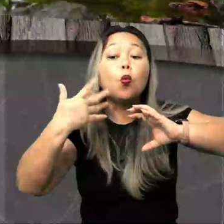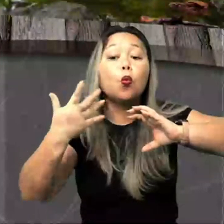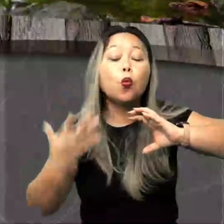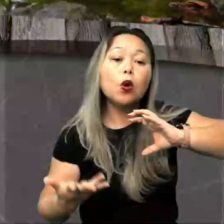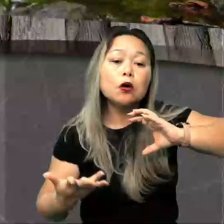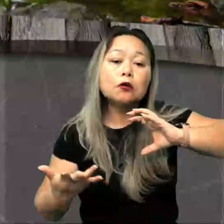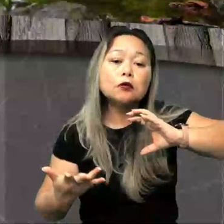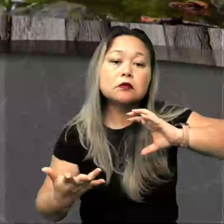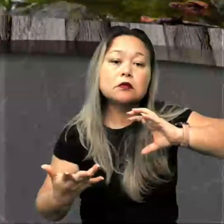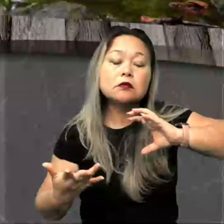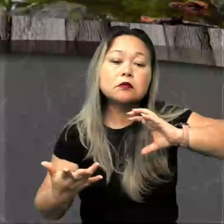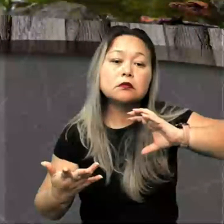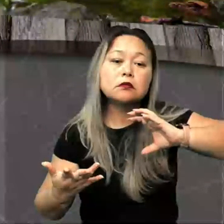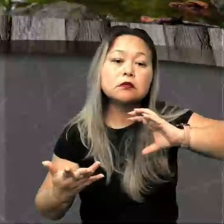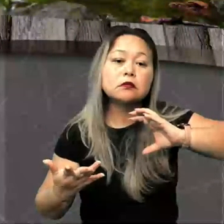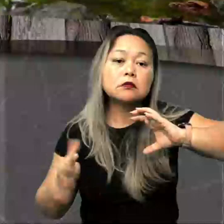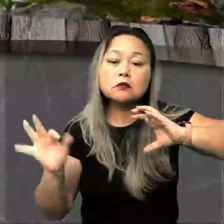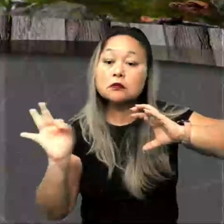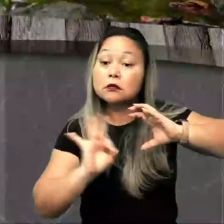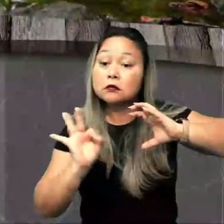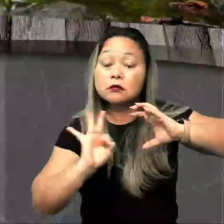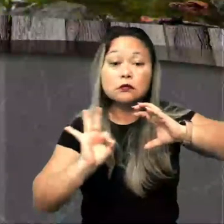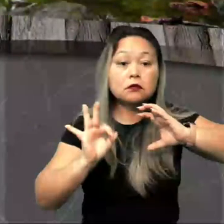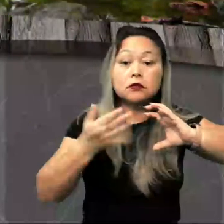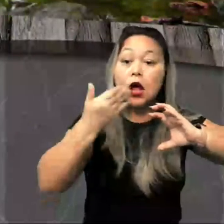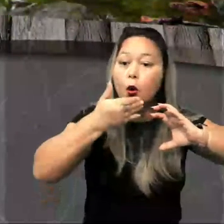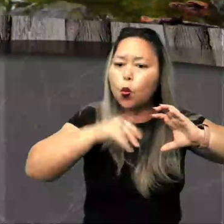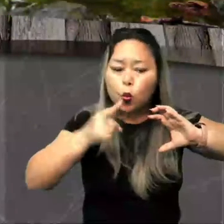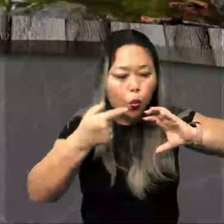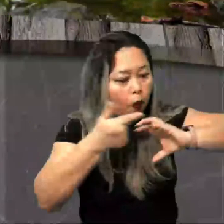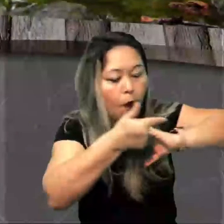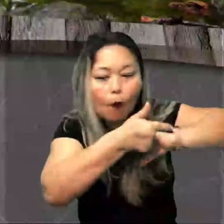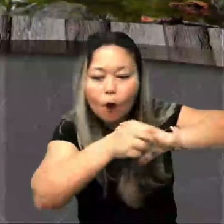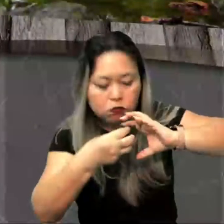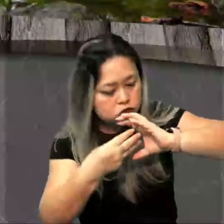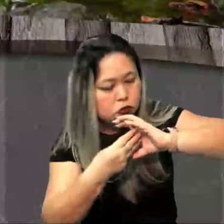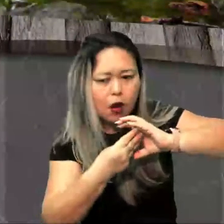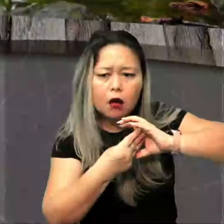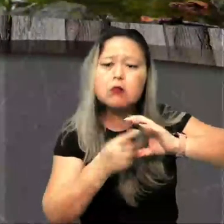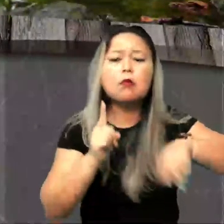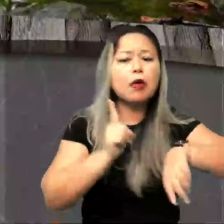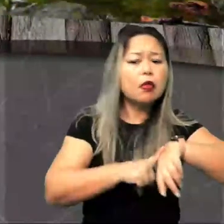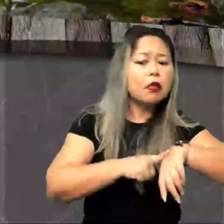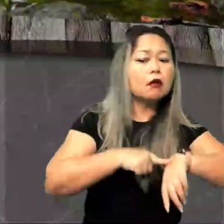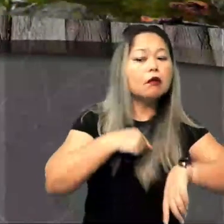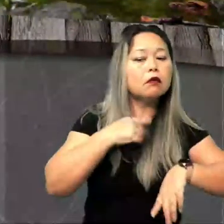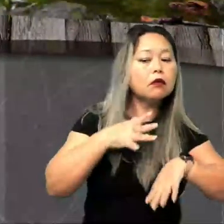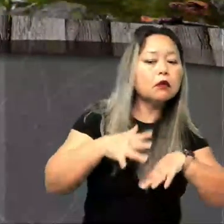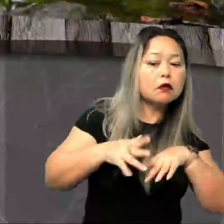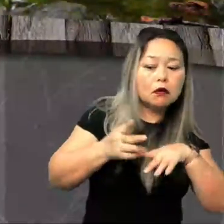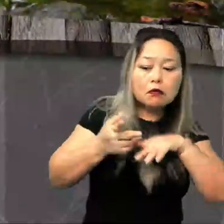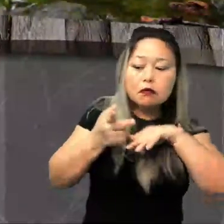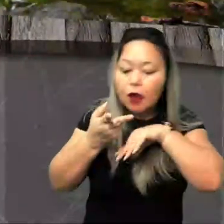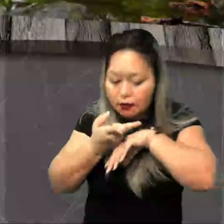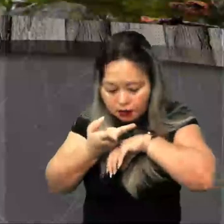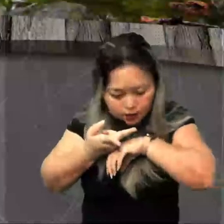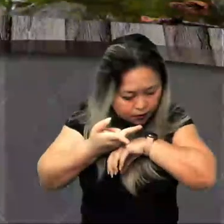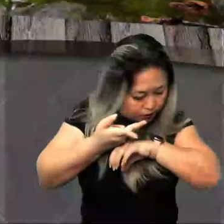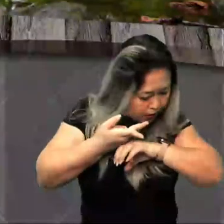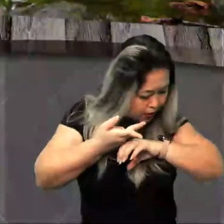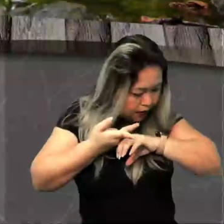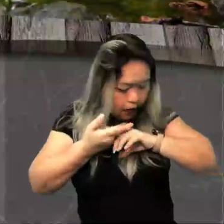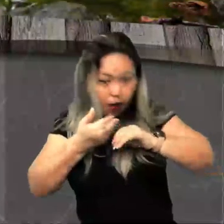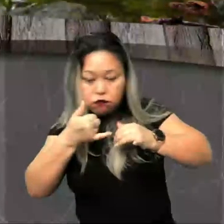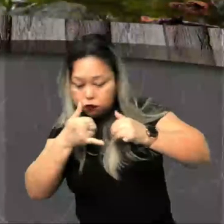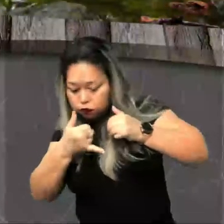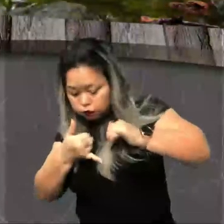Quando elas não têm glicose disponível, elas têm um pouquinho mais de tempo, aí elas vão atrás da sua fonte